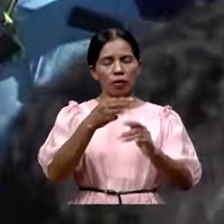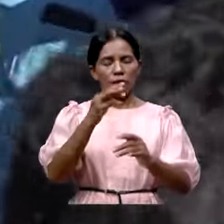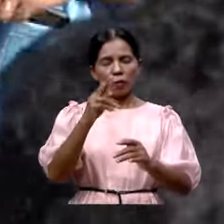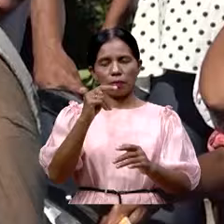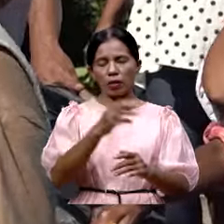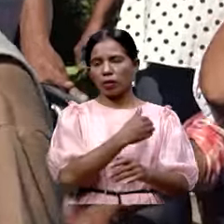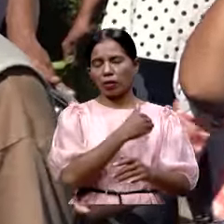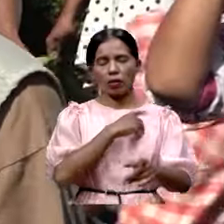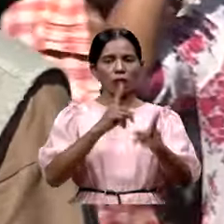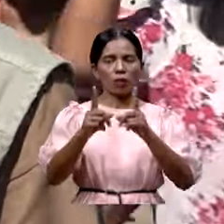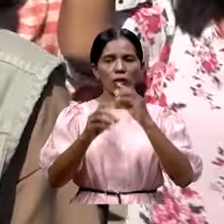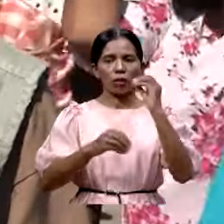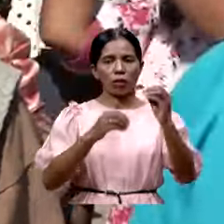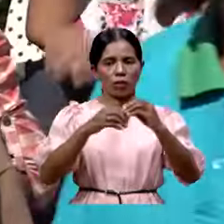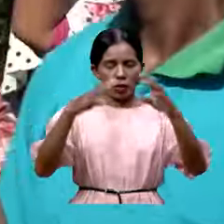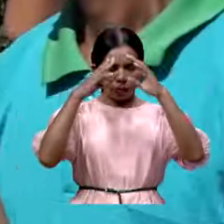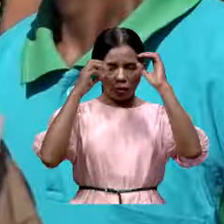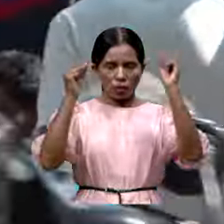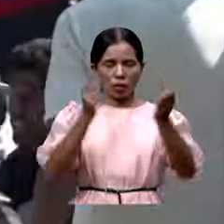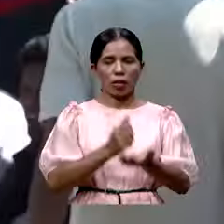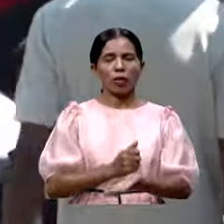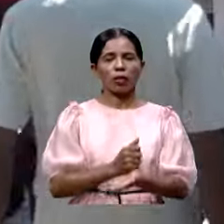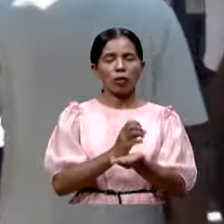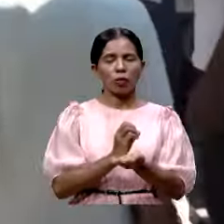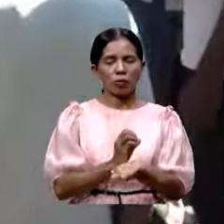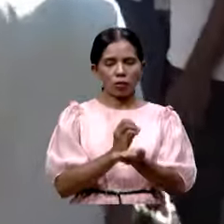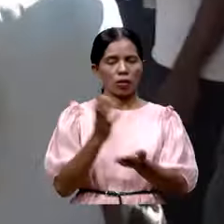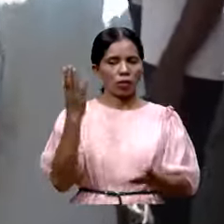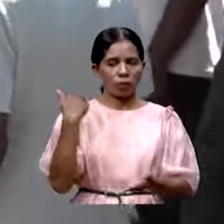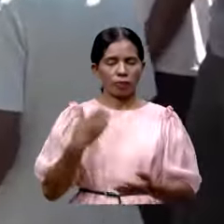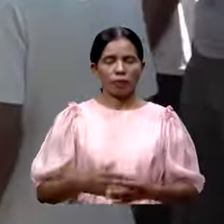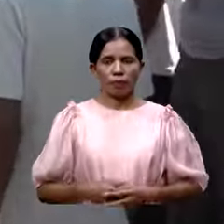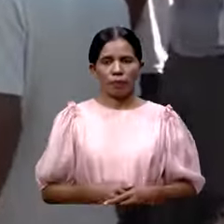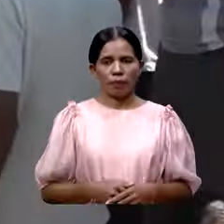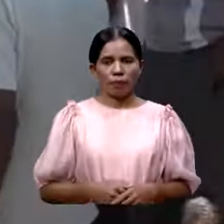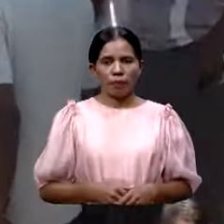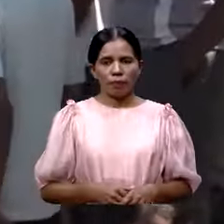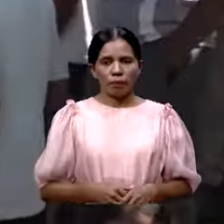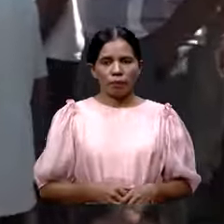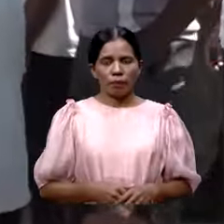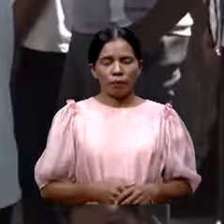calo confirmação, o ex-presidente e autoridade Reoa, Emerenciano Martins, Lamberto da Silva, GM.